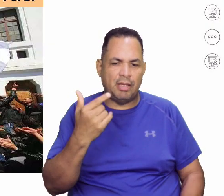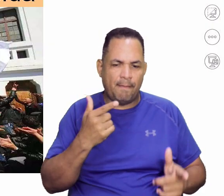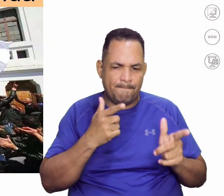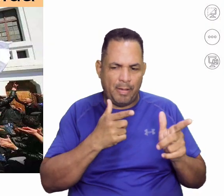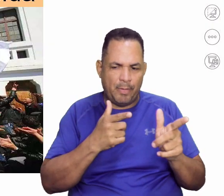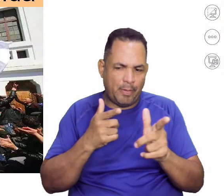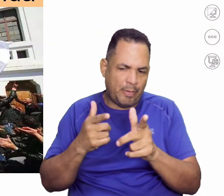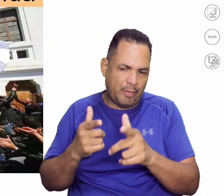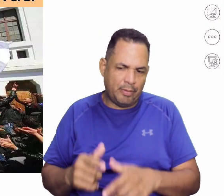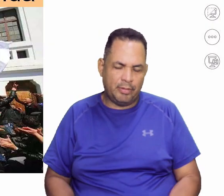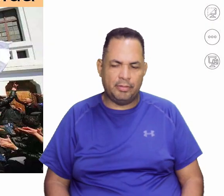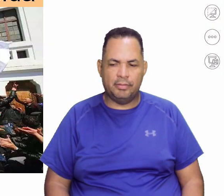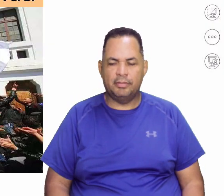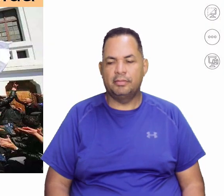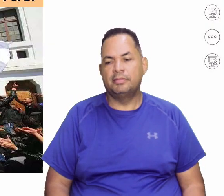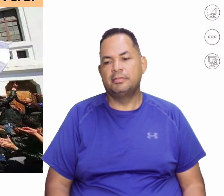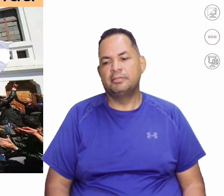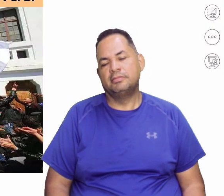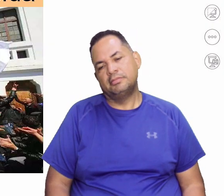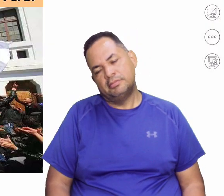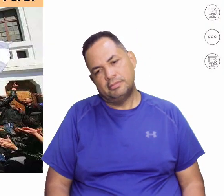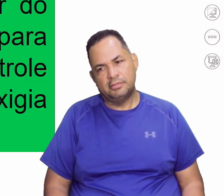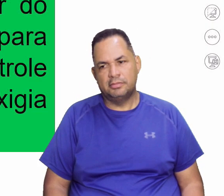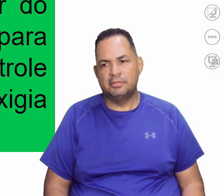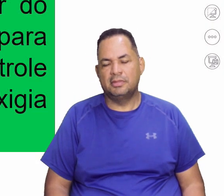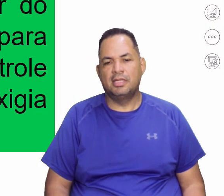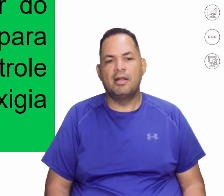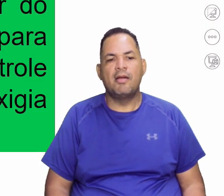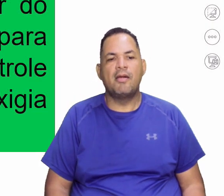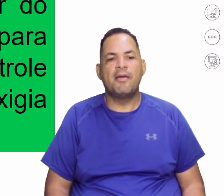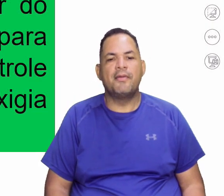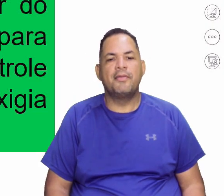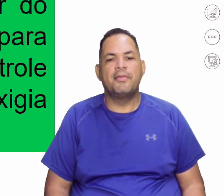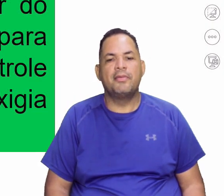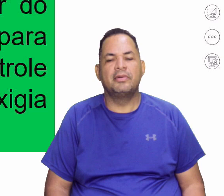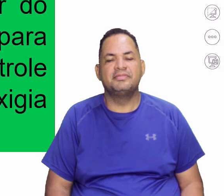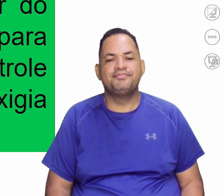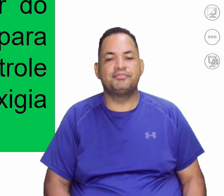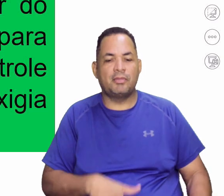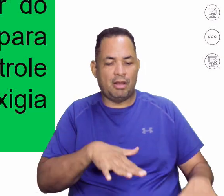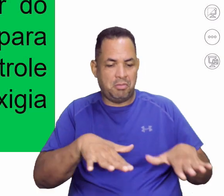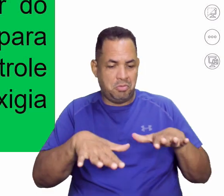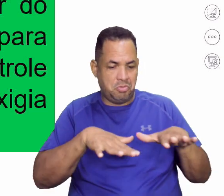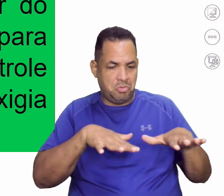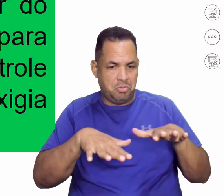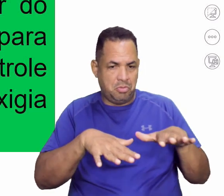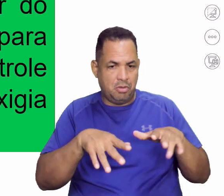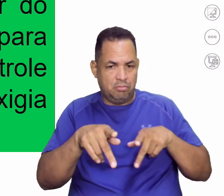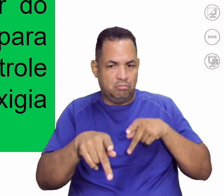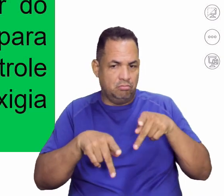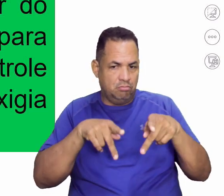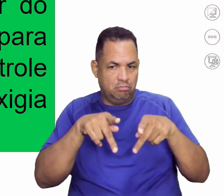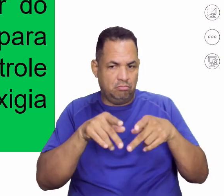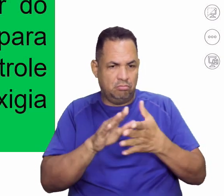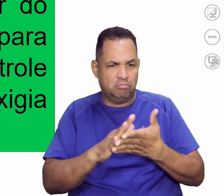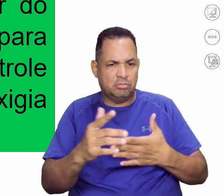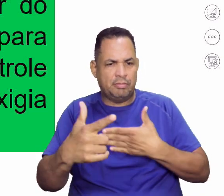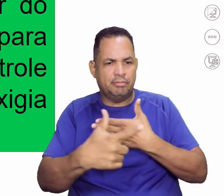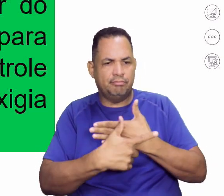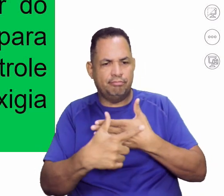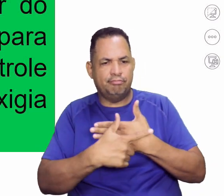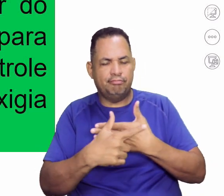mortos, certo? Vamos continuar. A mobilização popular teve